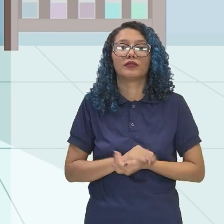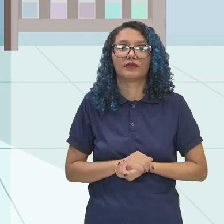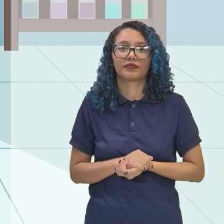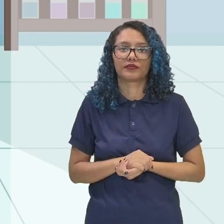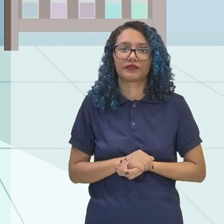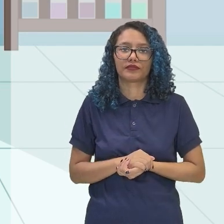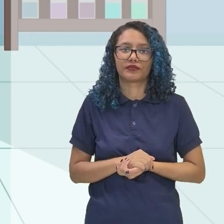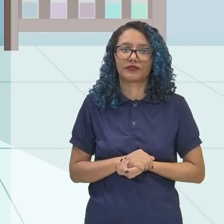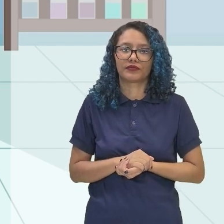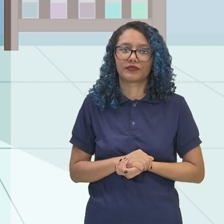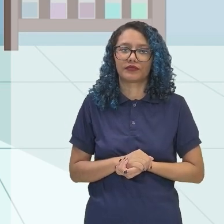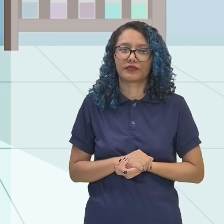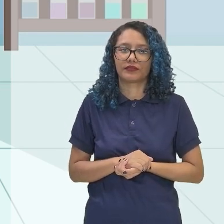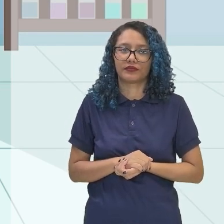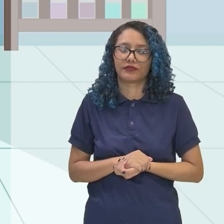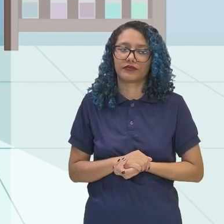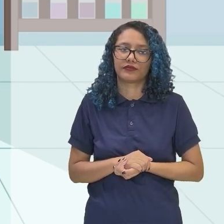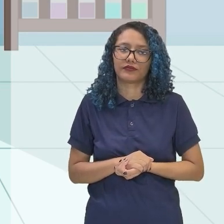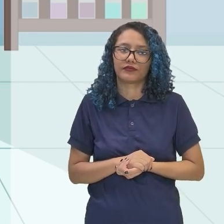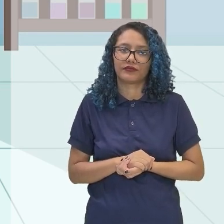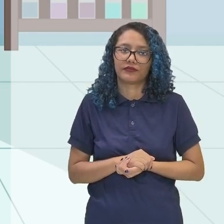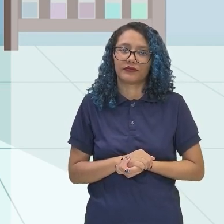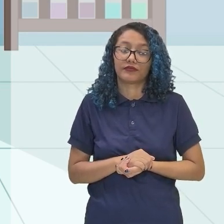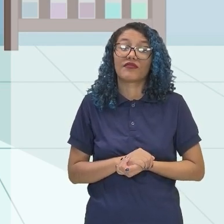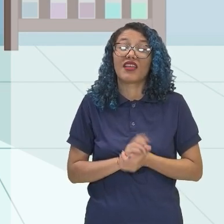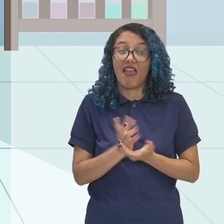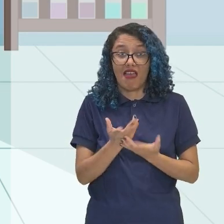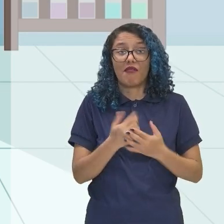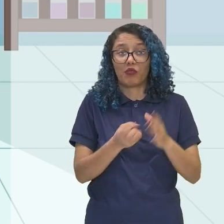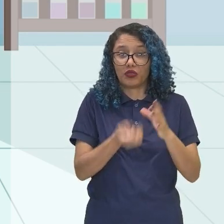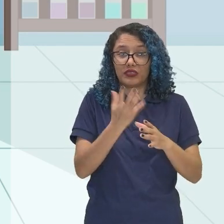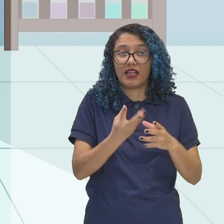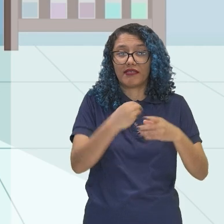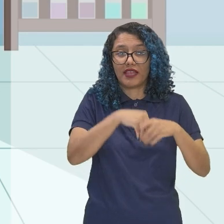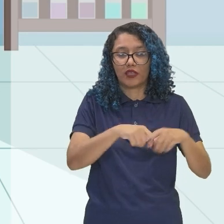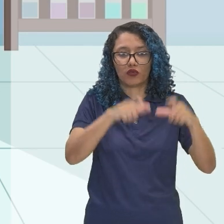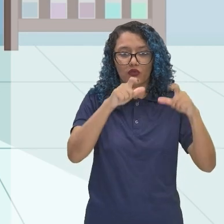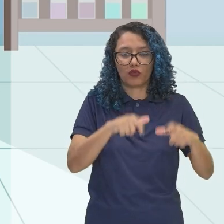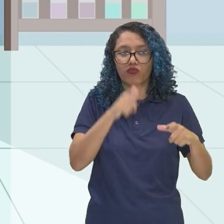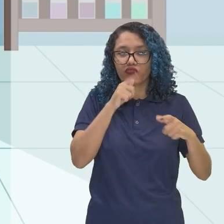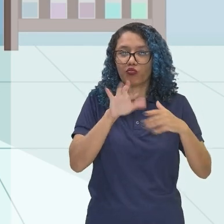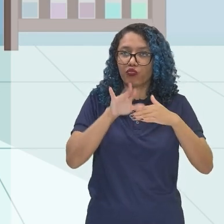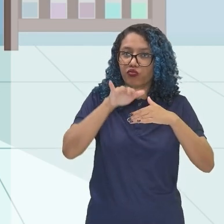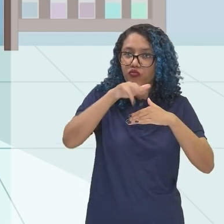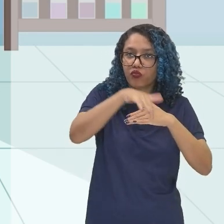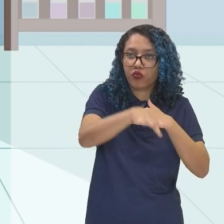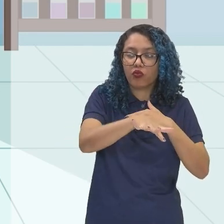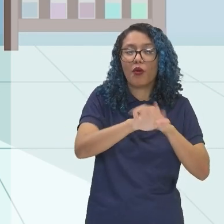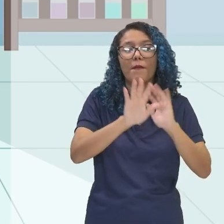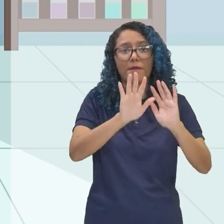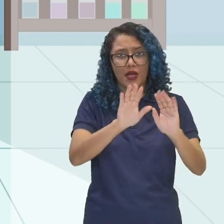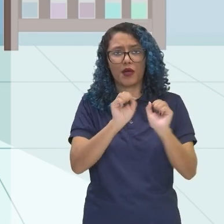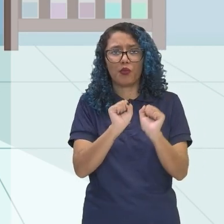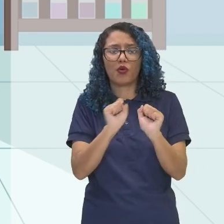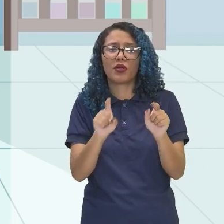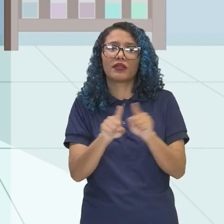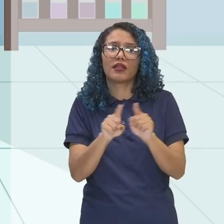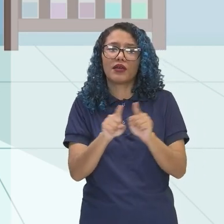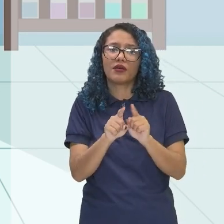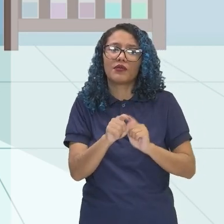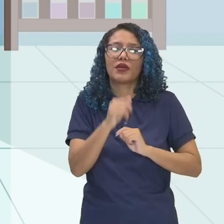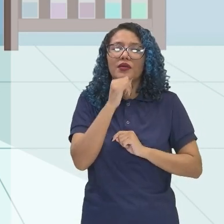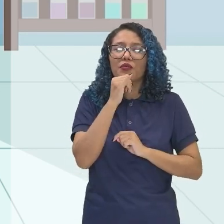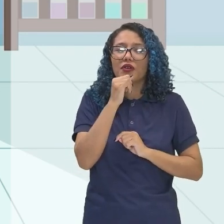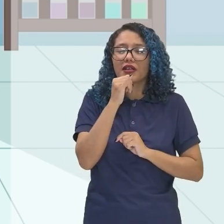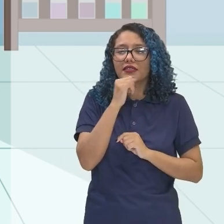produzida principalmente nas usinas hidroelétricas, mas também podem ser geradas por